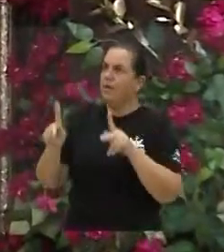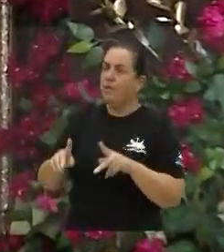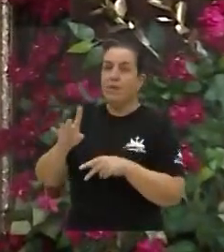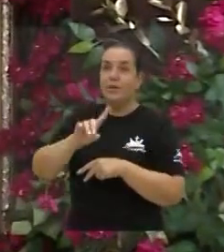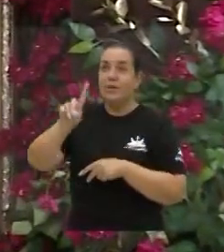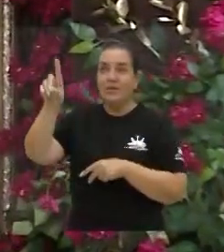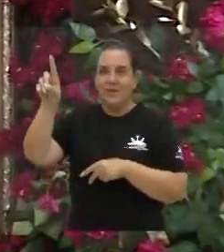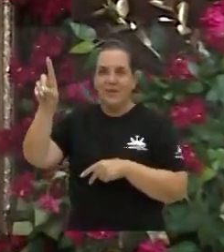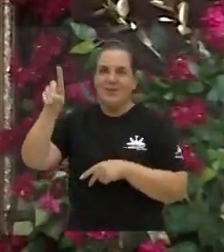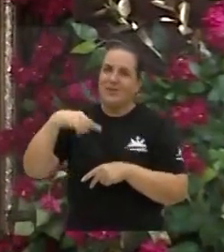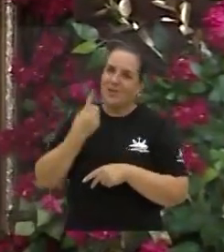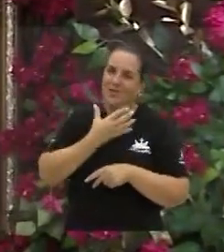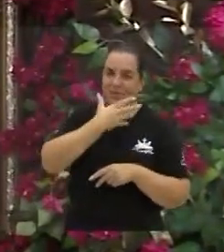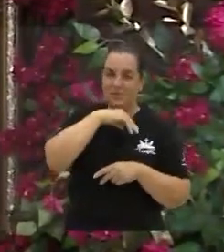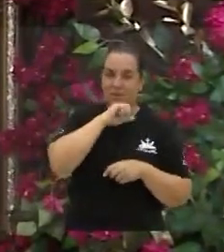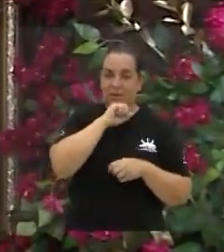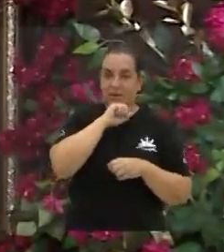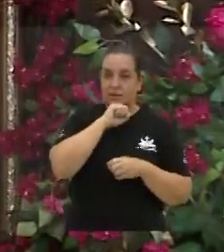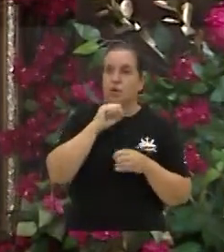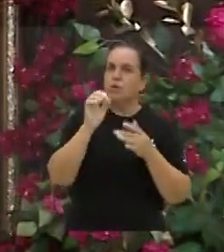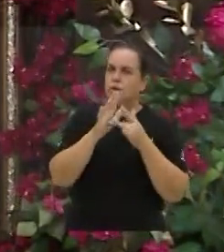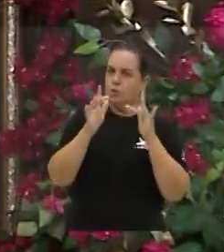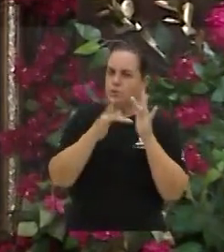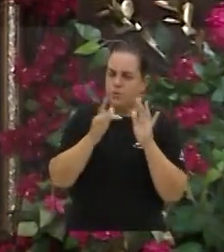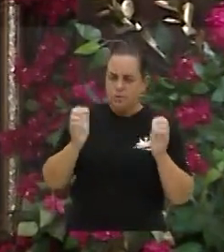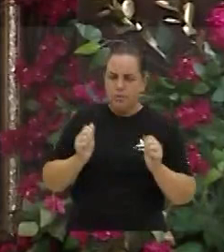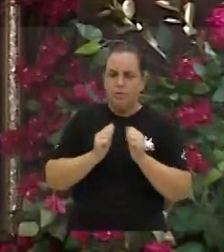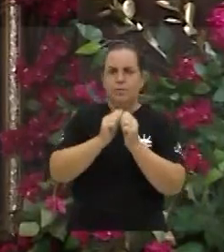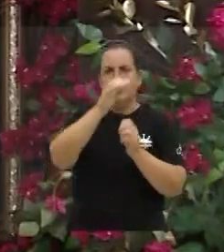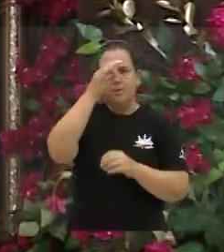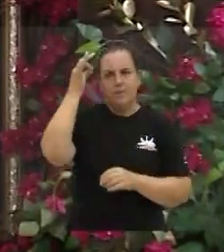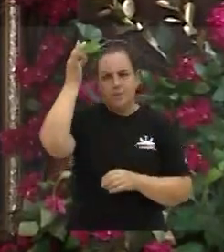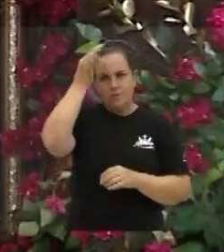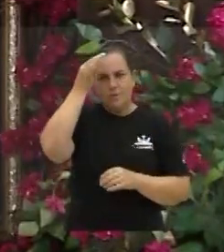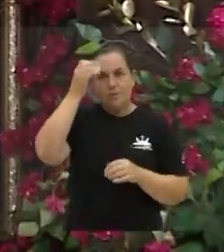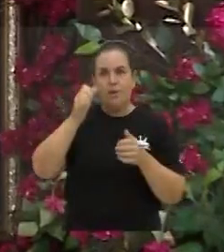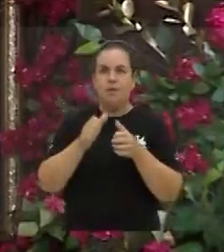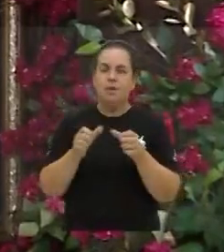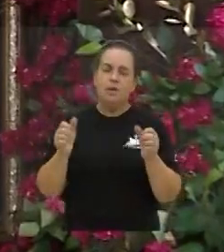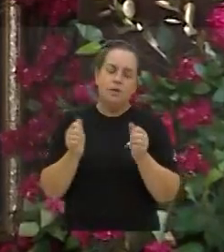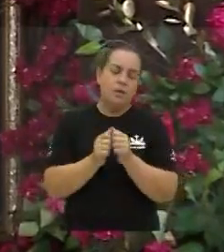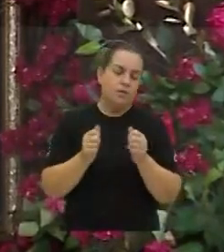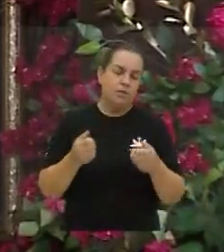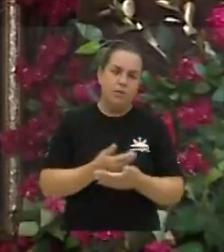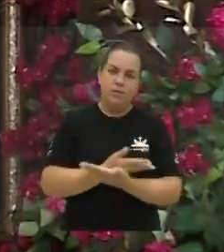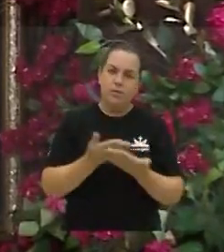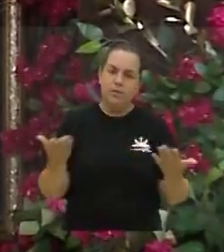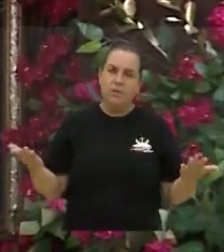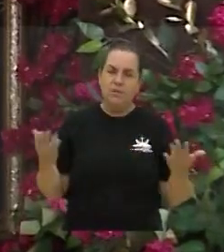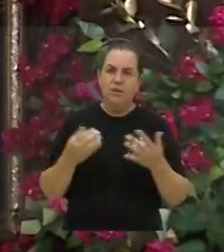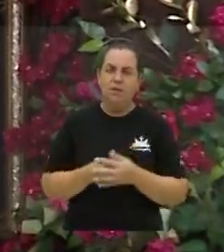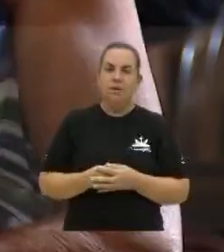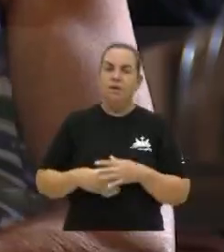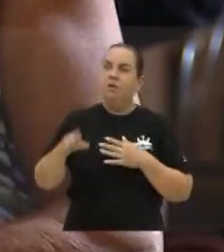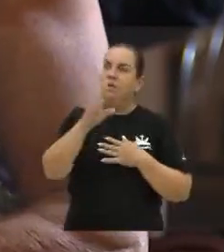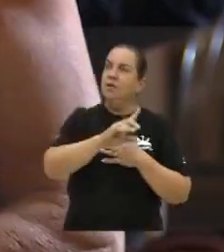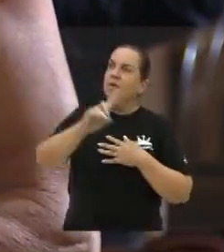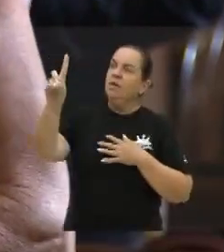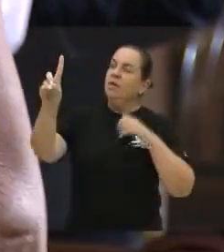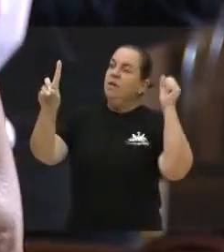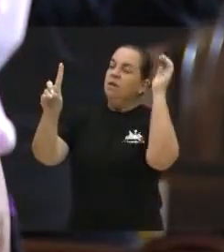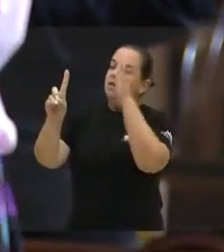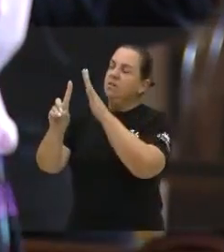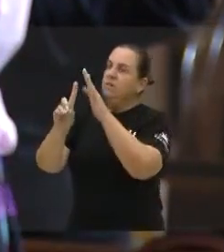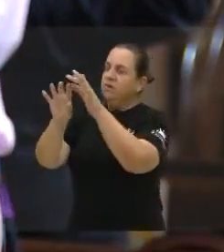de Deus, que é nosso Pai, de Jesus Cristo com o Espírito Santo, esteja com todos vocês.